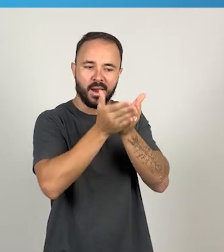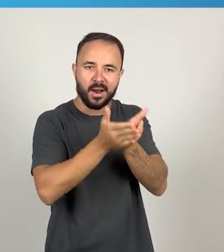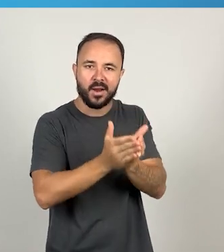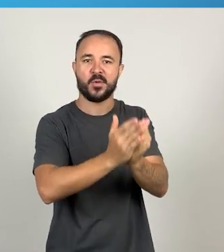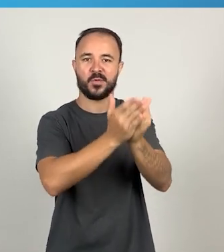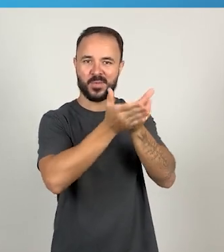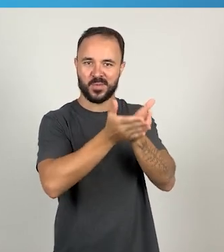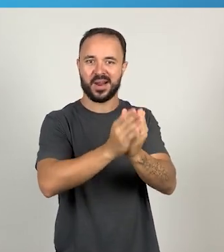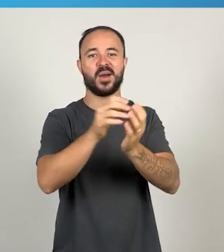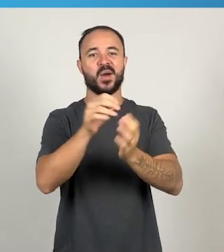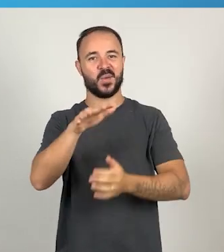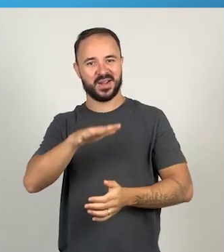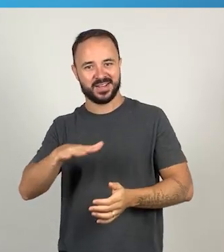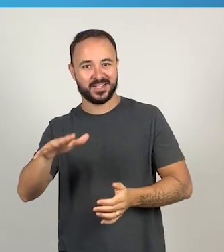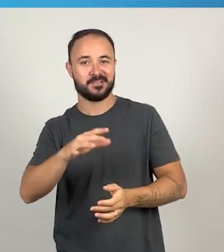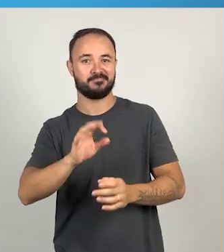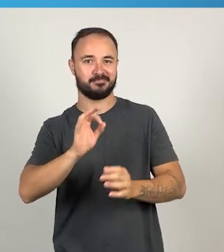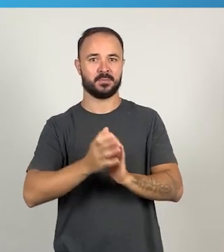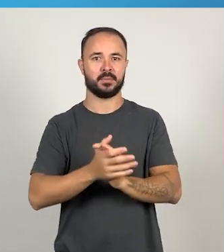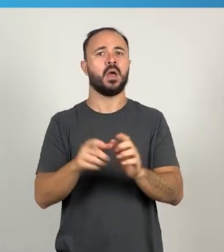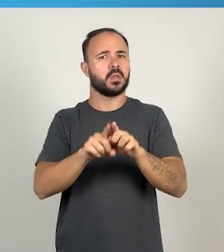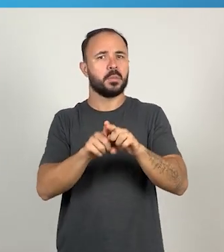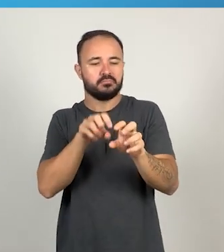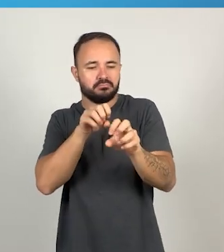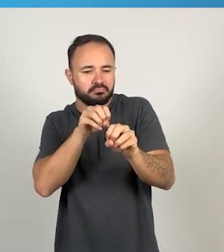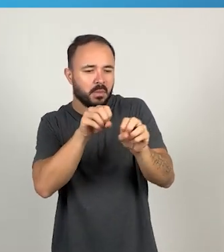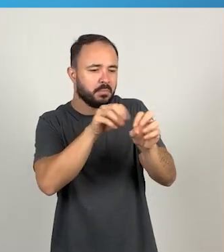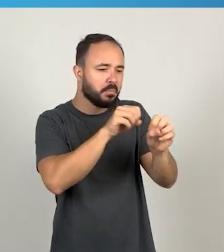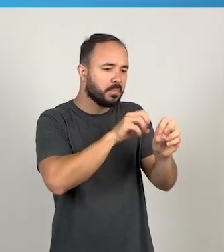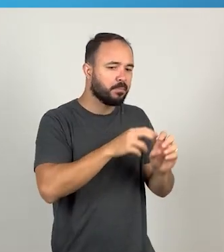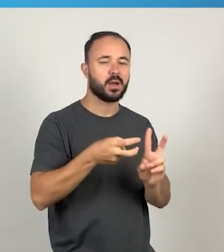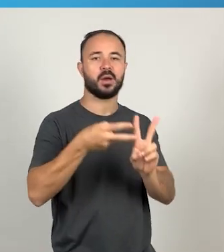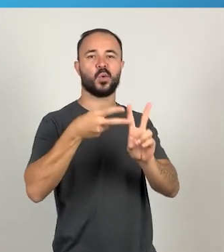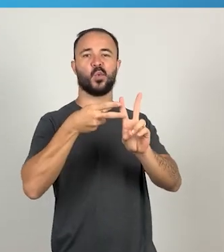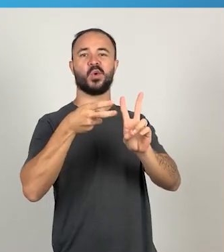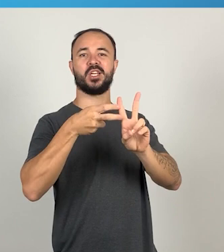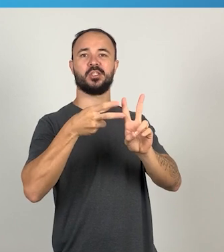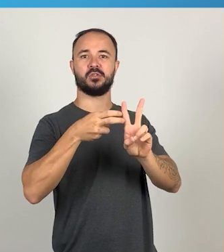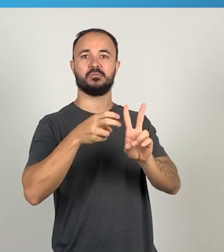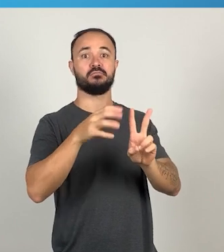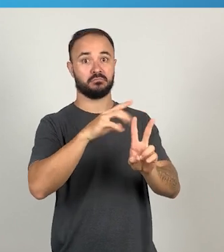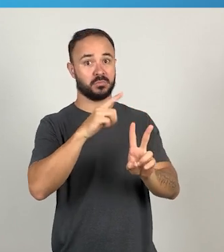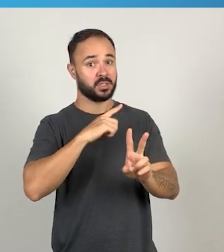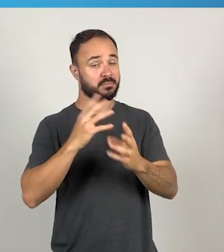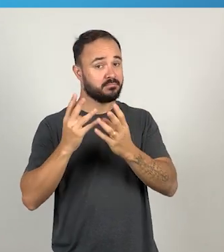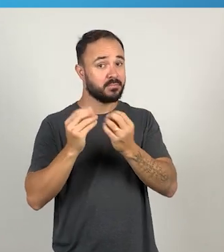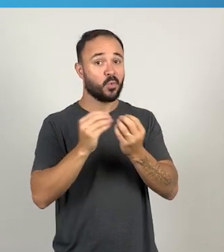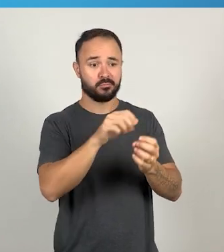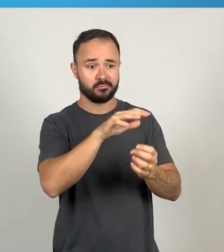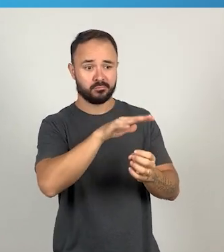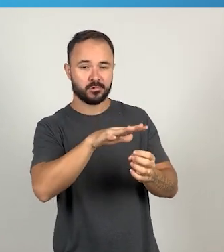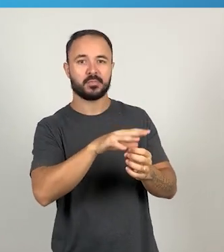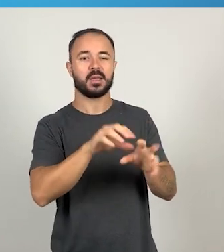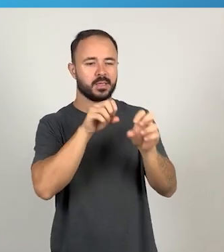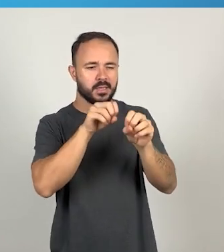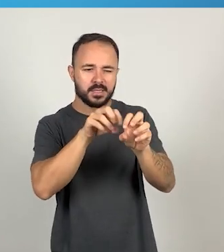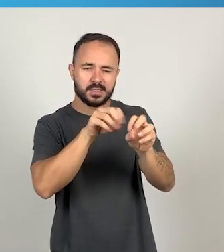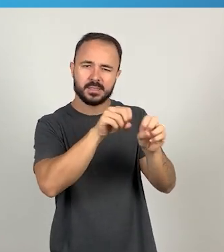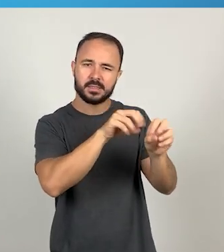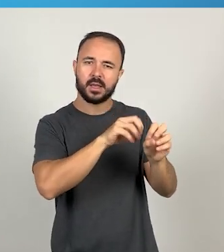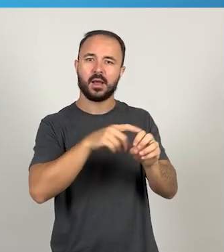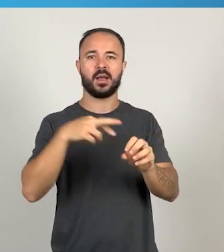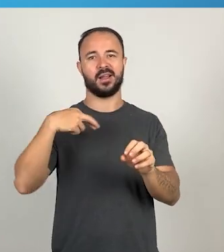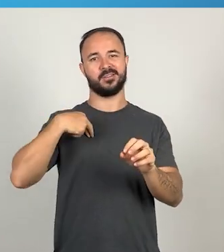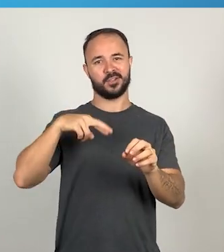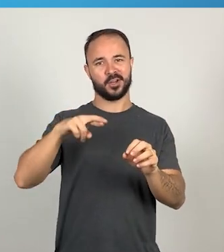de aldear e catequizar os indígenas que já habitavam aqui. Nessa época tinha muito isso. Aqui já existia a vila de